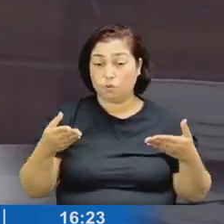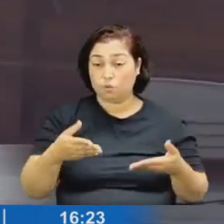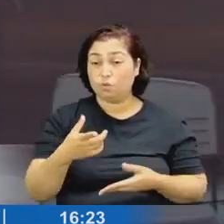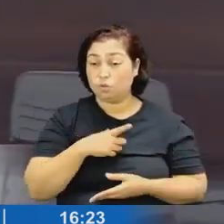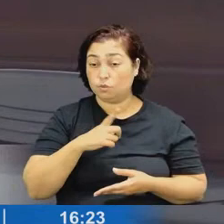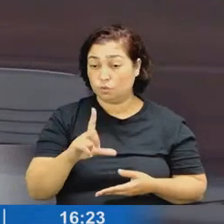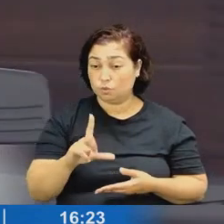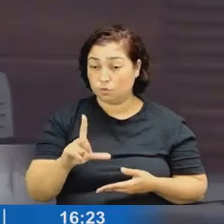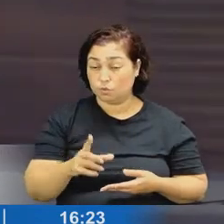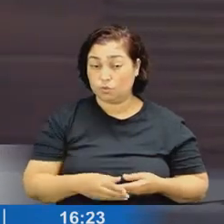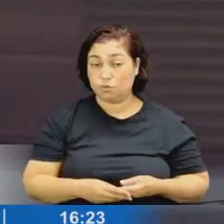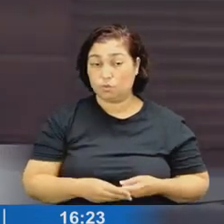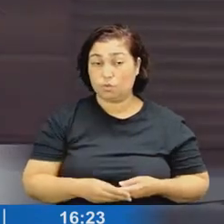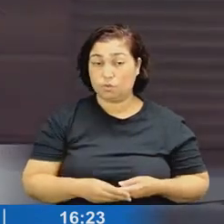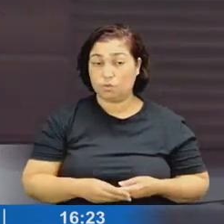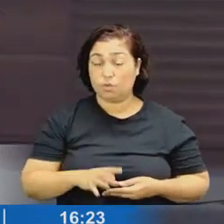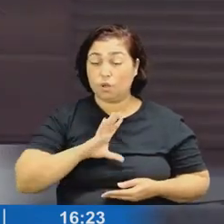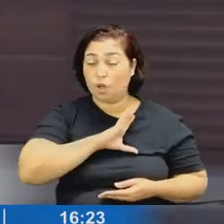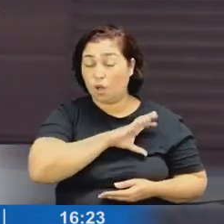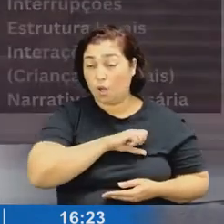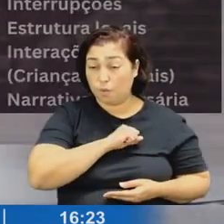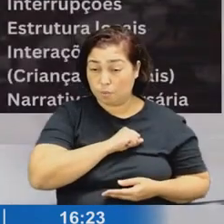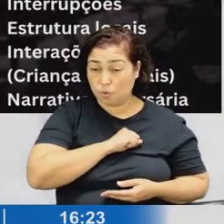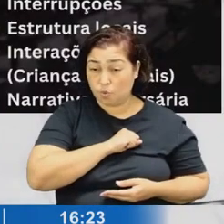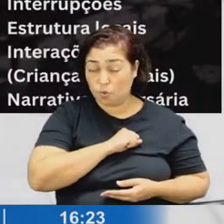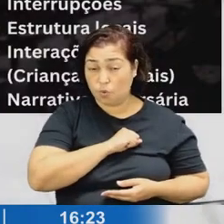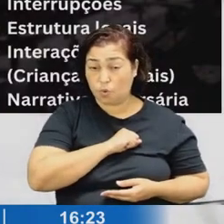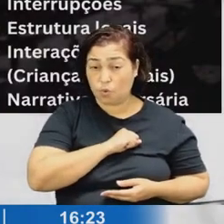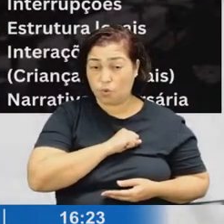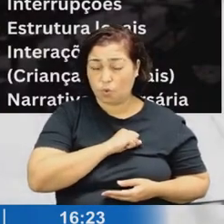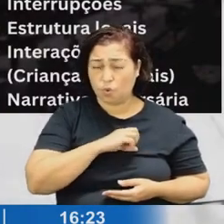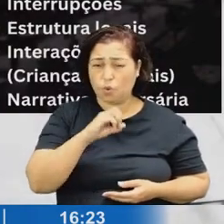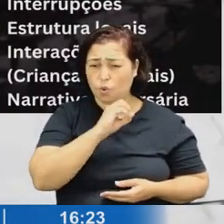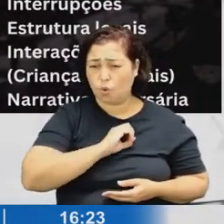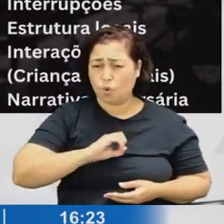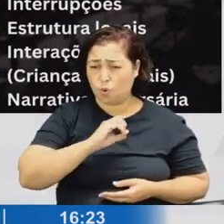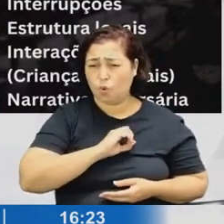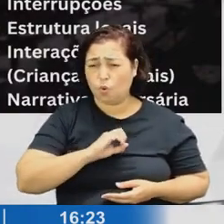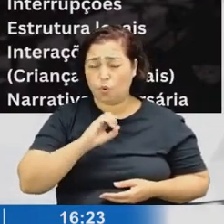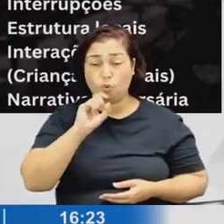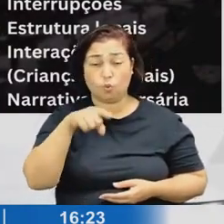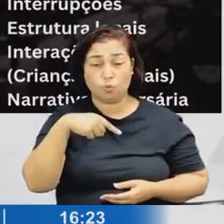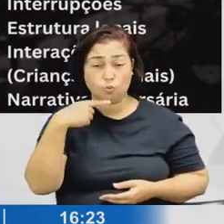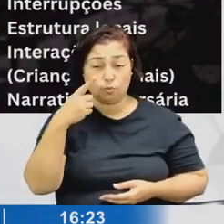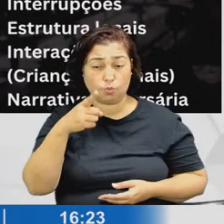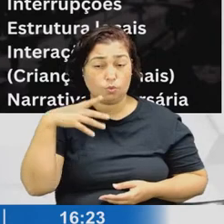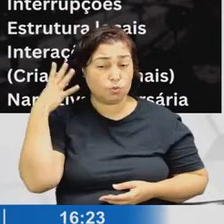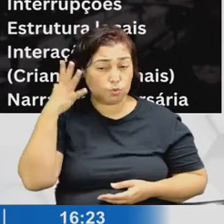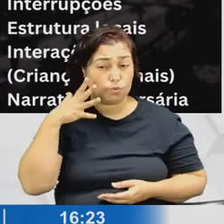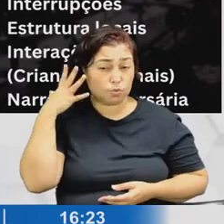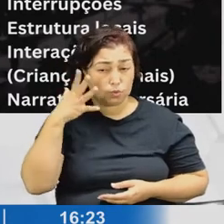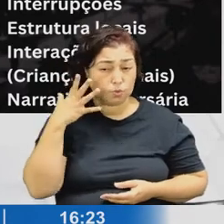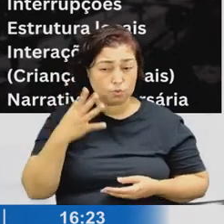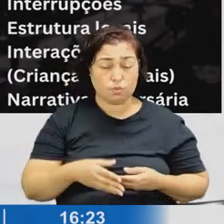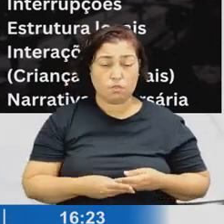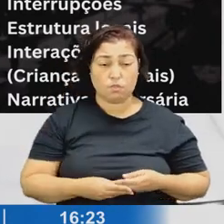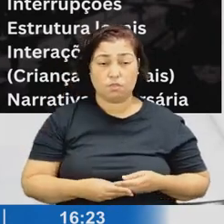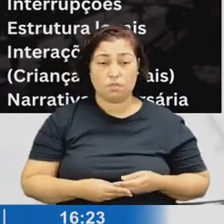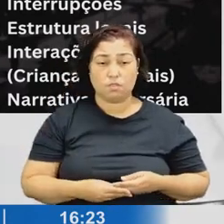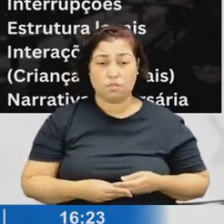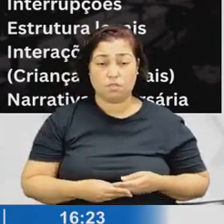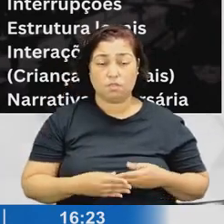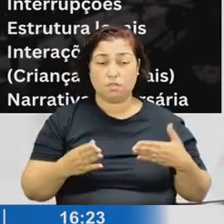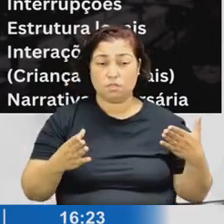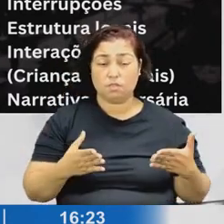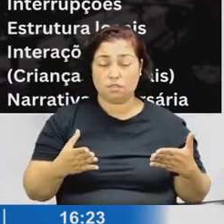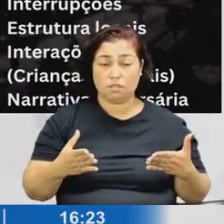tive amor e ódio por palestrante por conta de depois da palestra depois da palestra gestos e